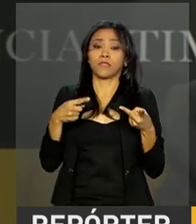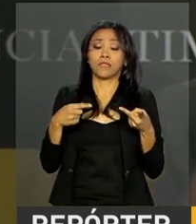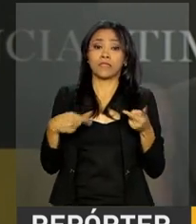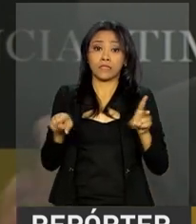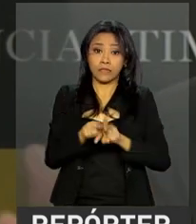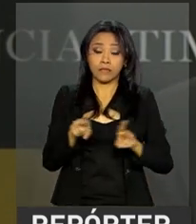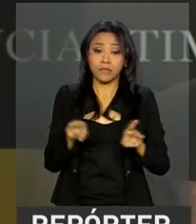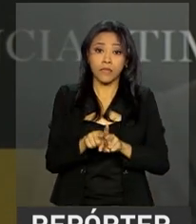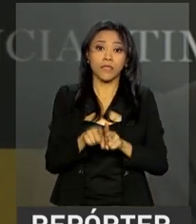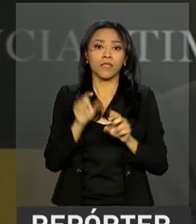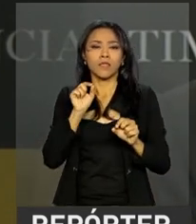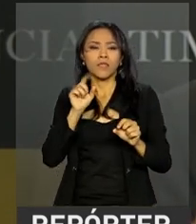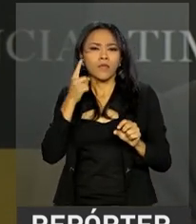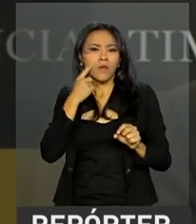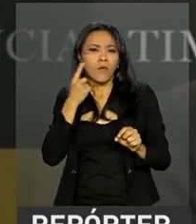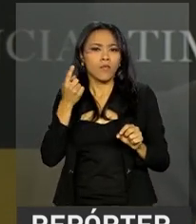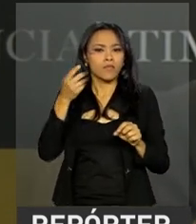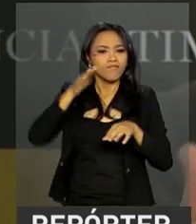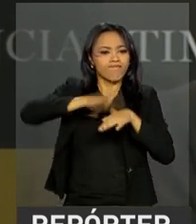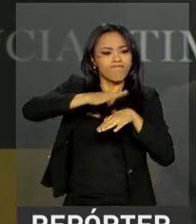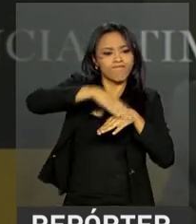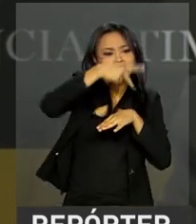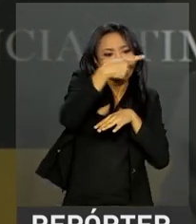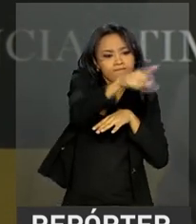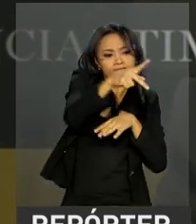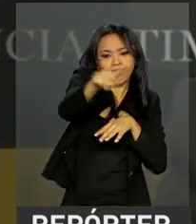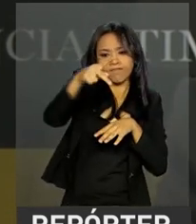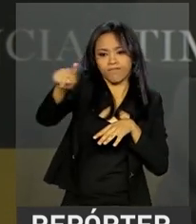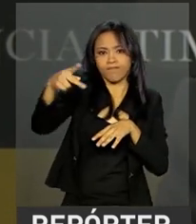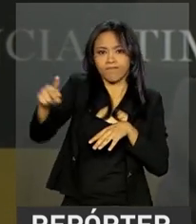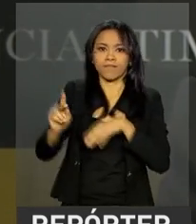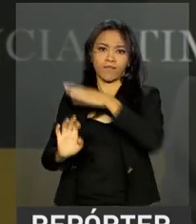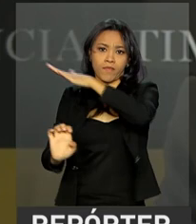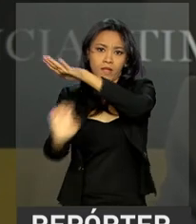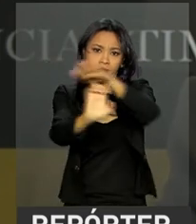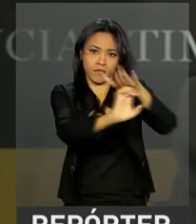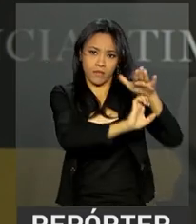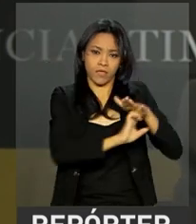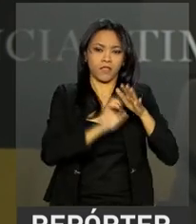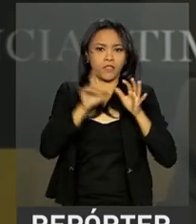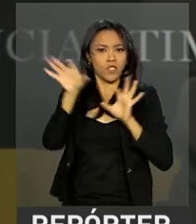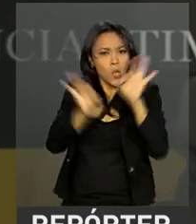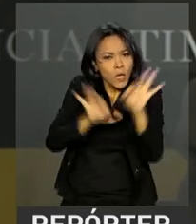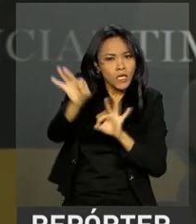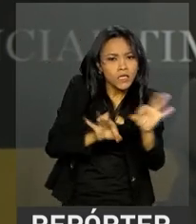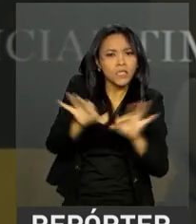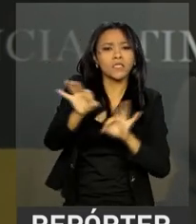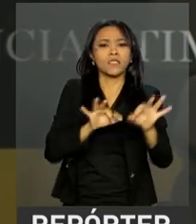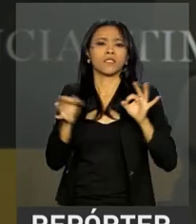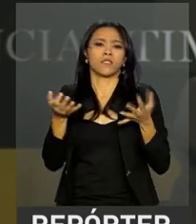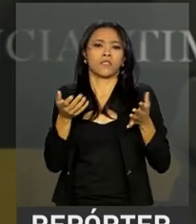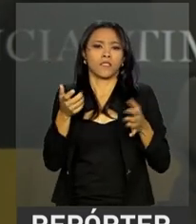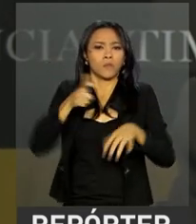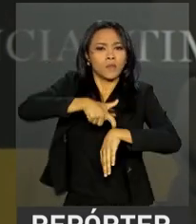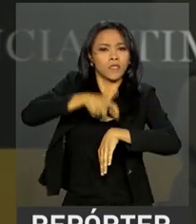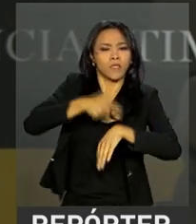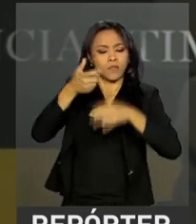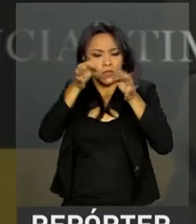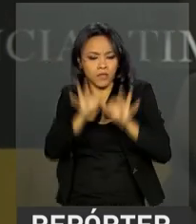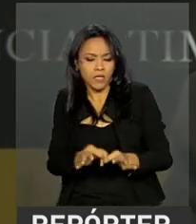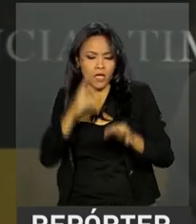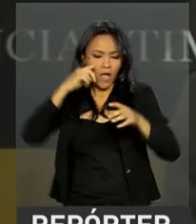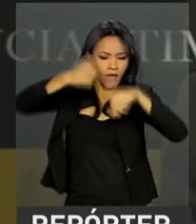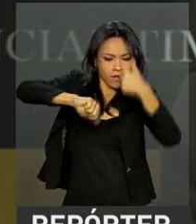a previsibilidade para que os investidores pudessem se organizar, fazer suas análises